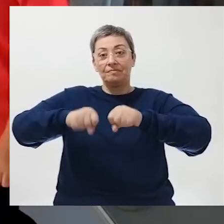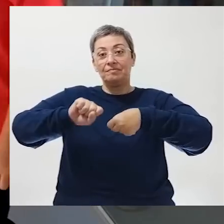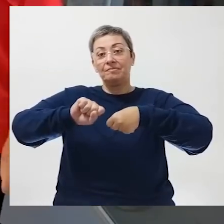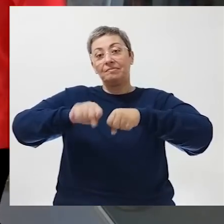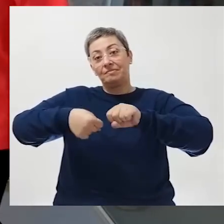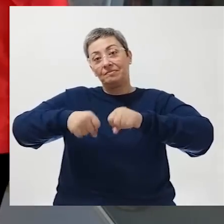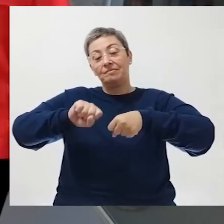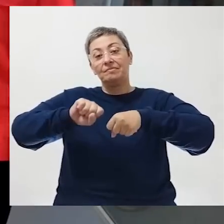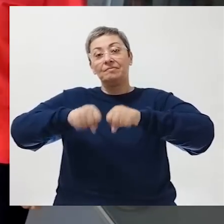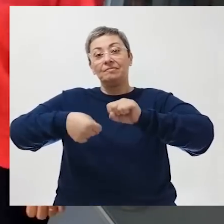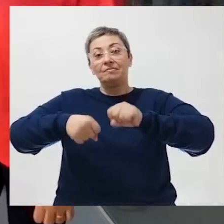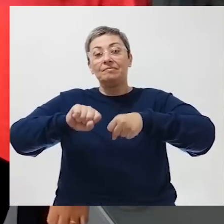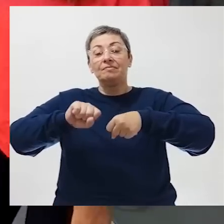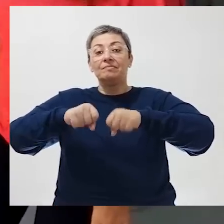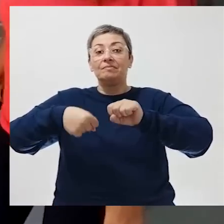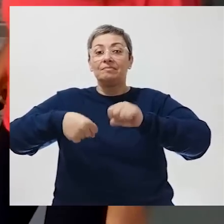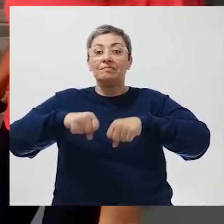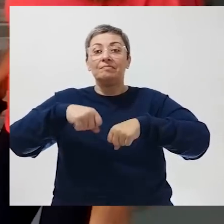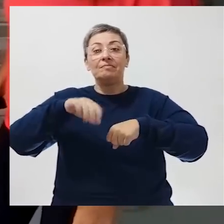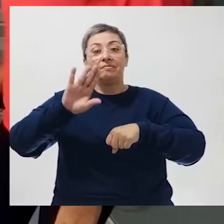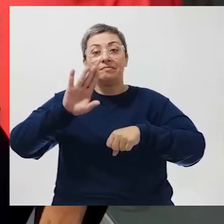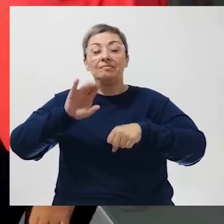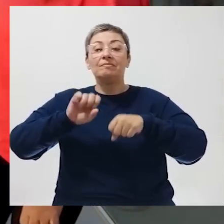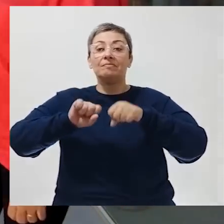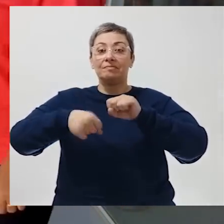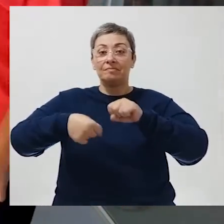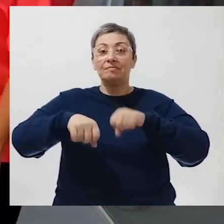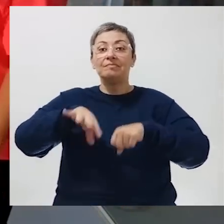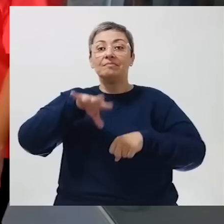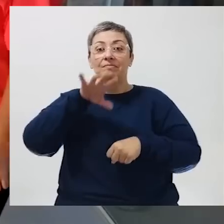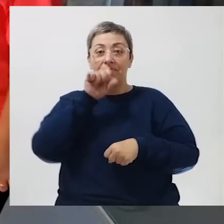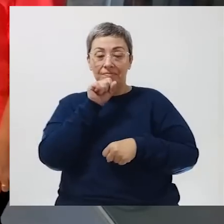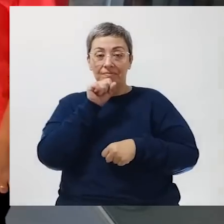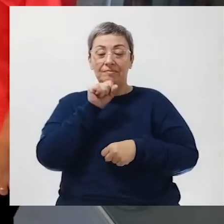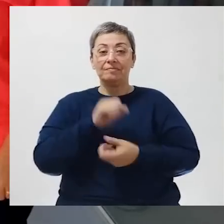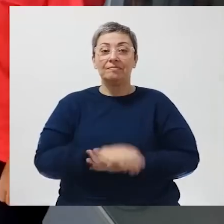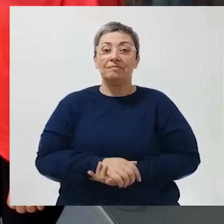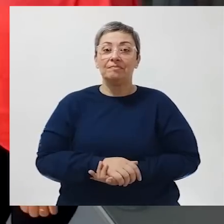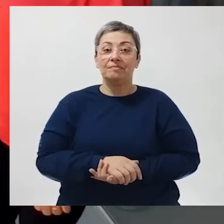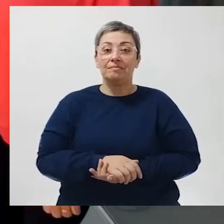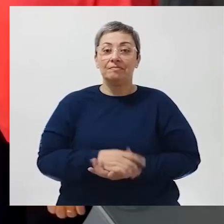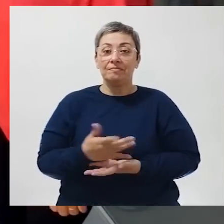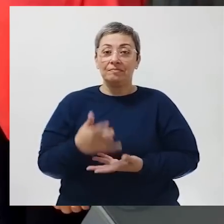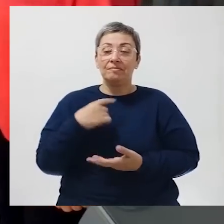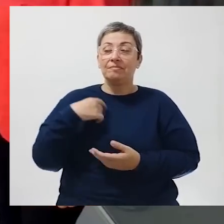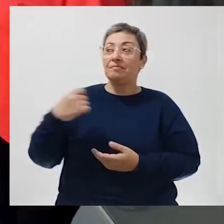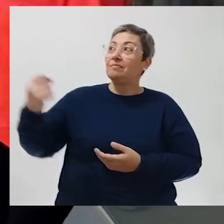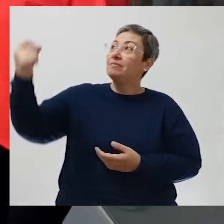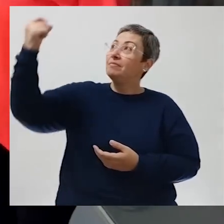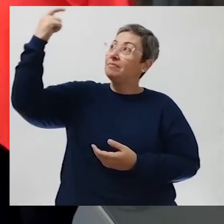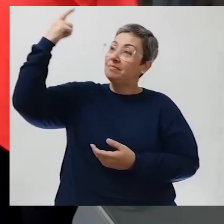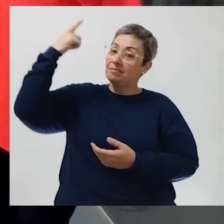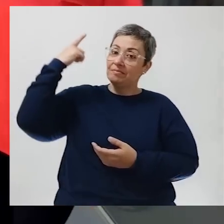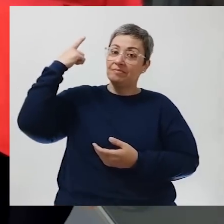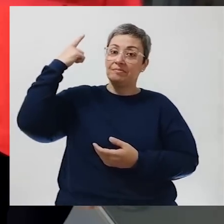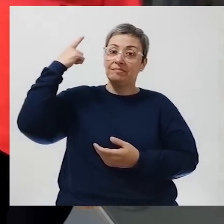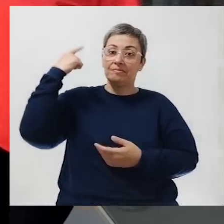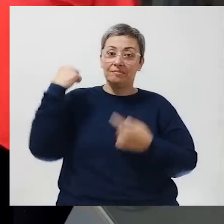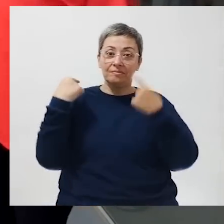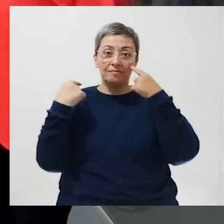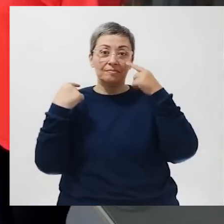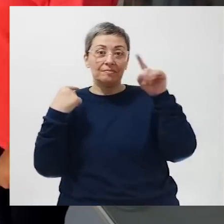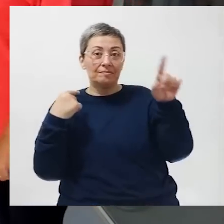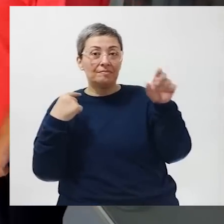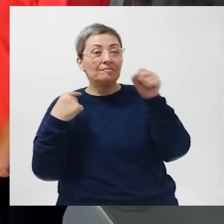torce, torce, lavadeira. Quanto mais torce, mais cheira. O sol tá nascendo